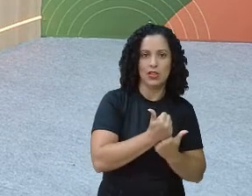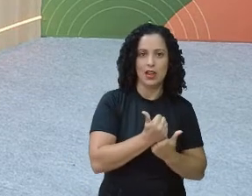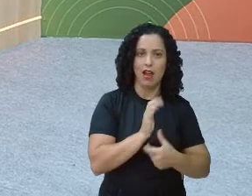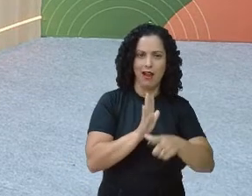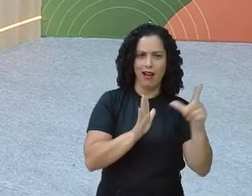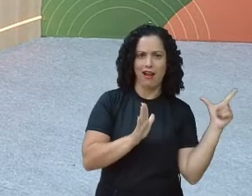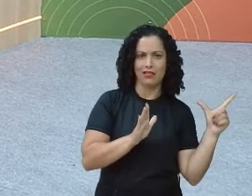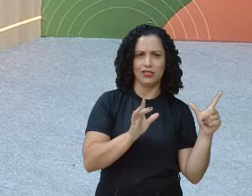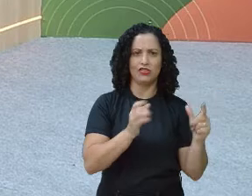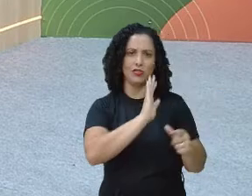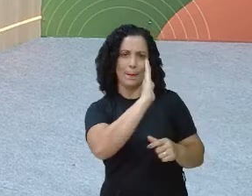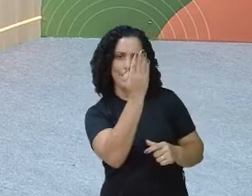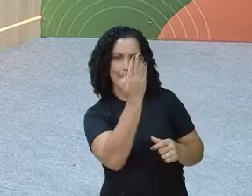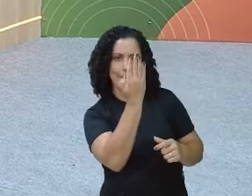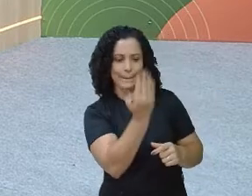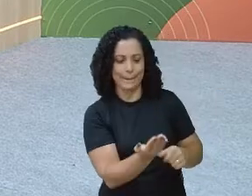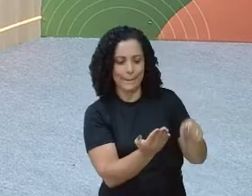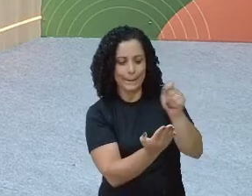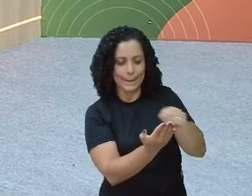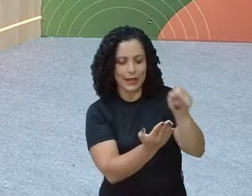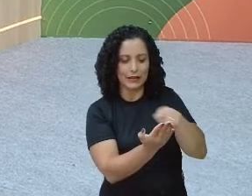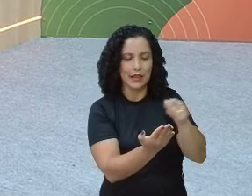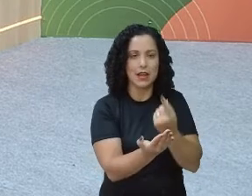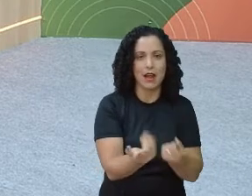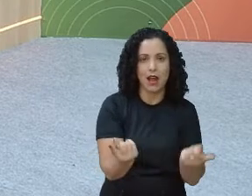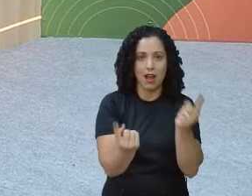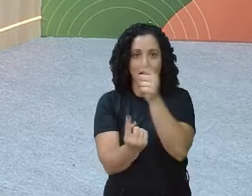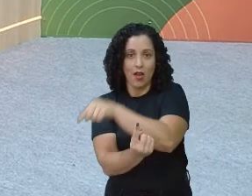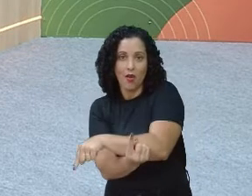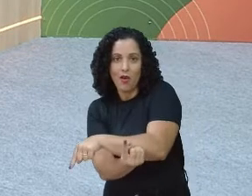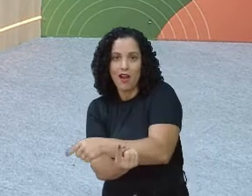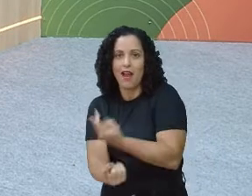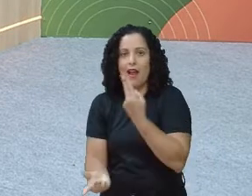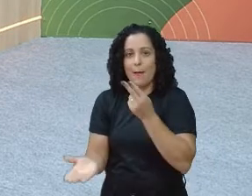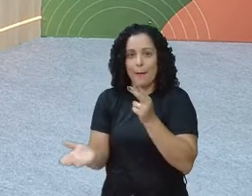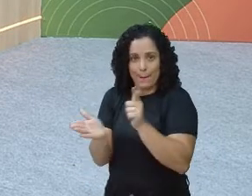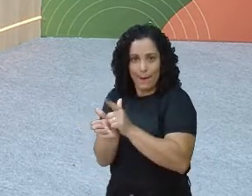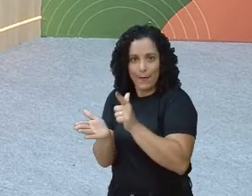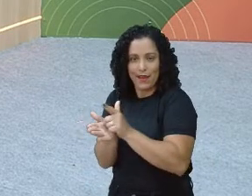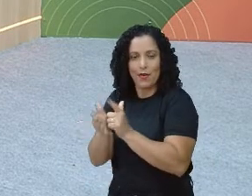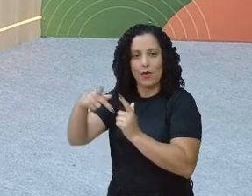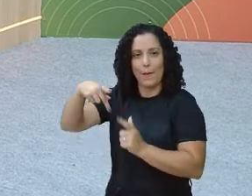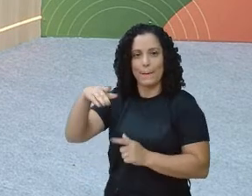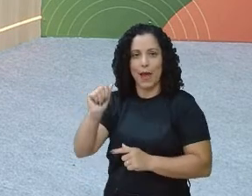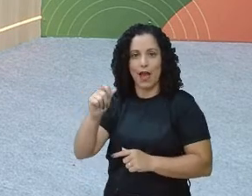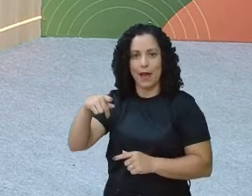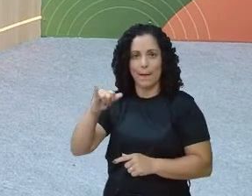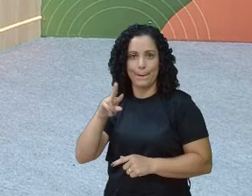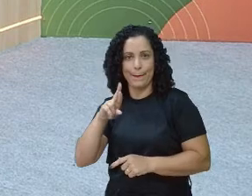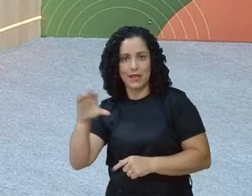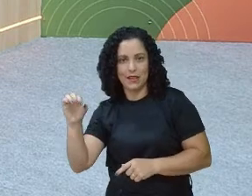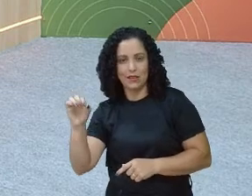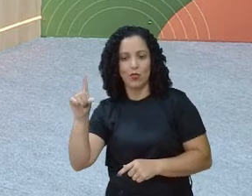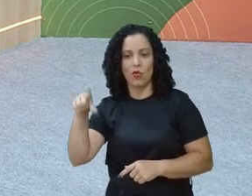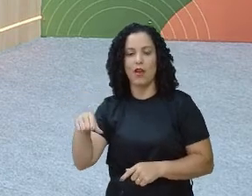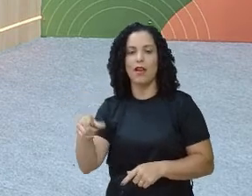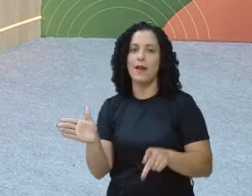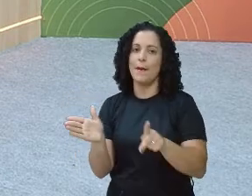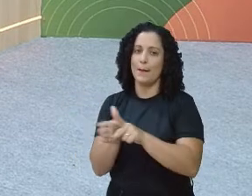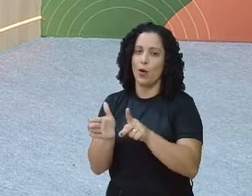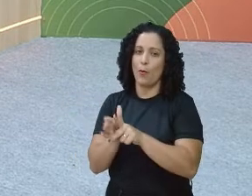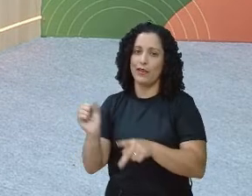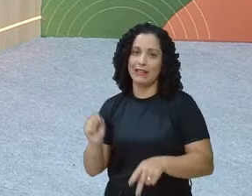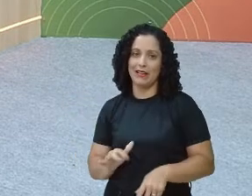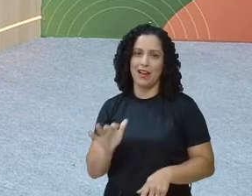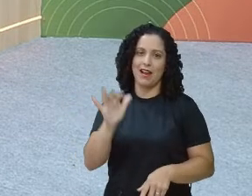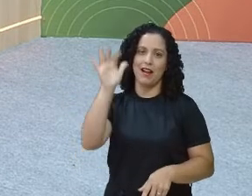escrita na cera, e passa a ser escrita no papiro. Só que o papiro ainda era um instrumento caro